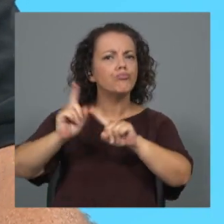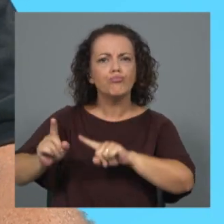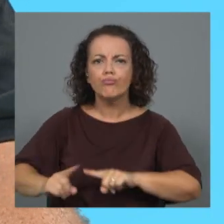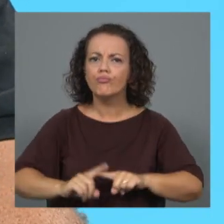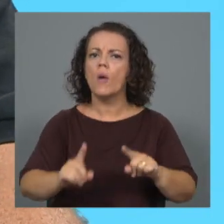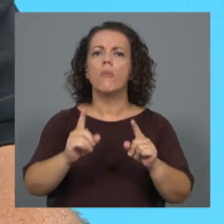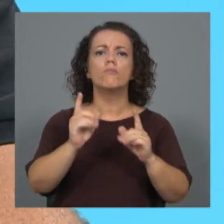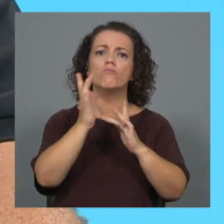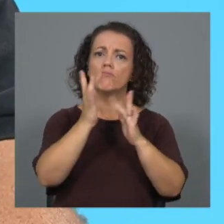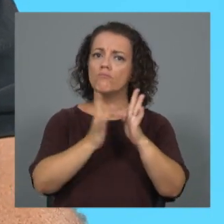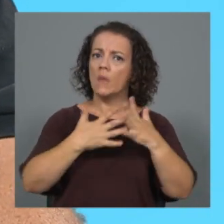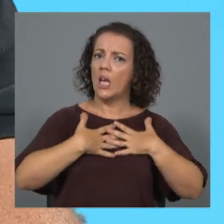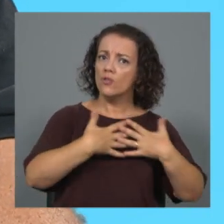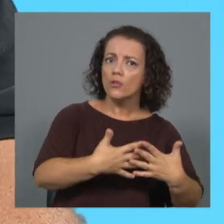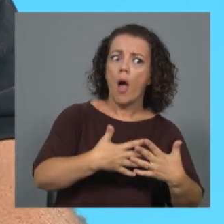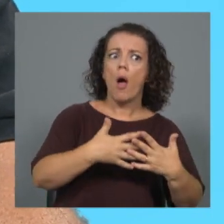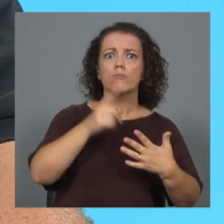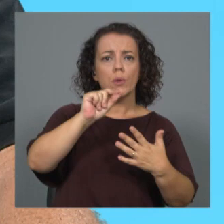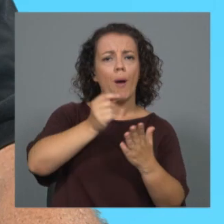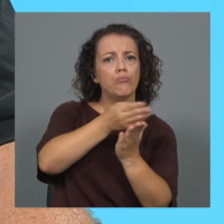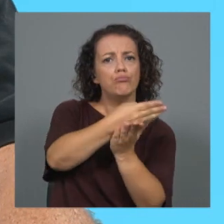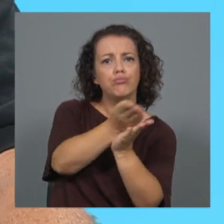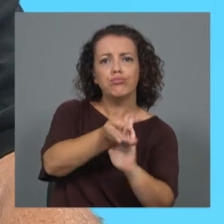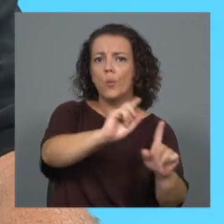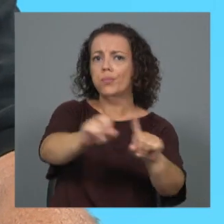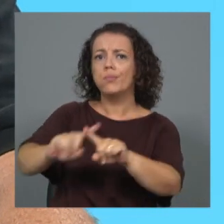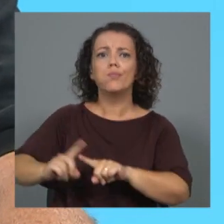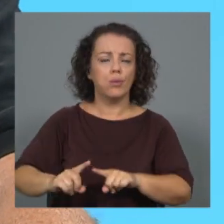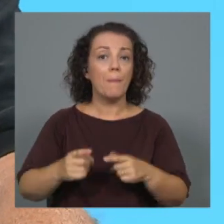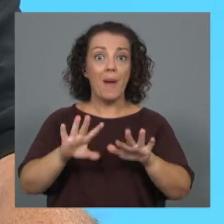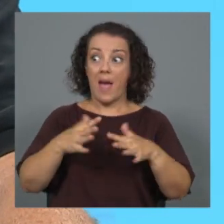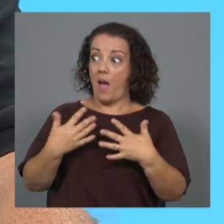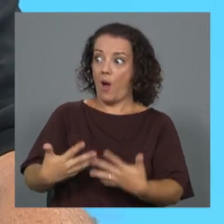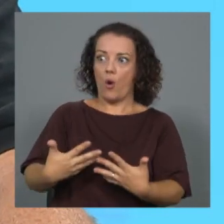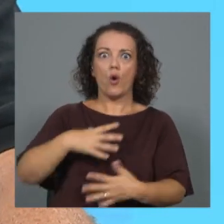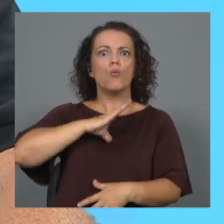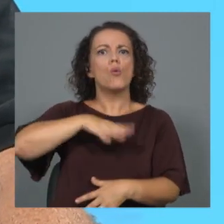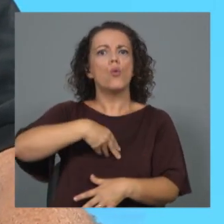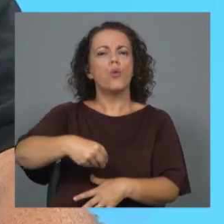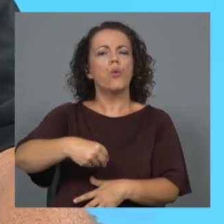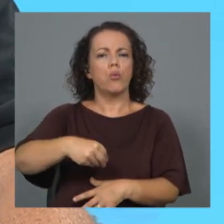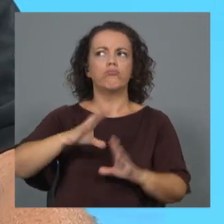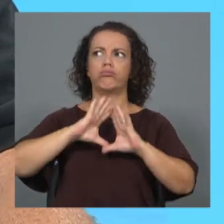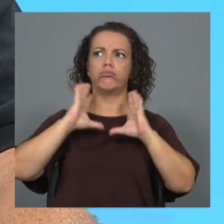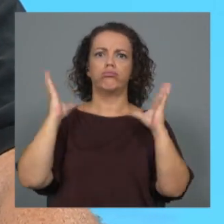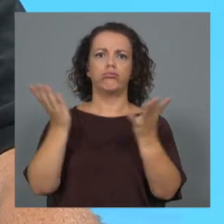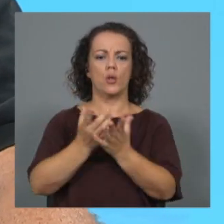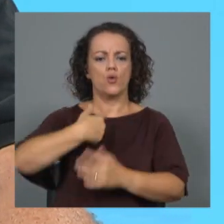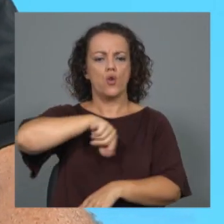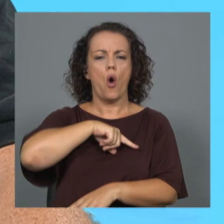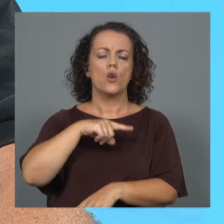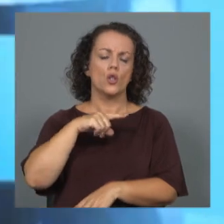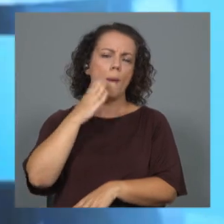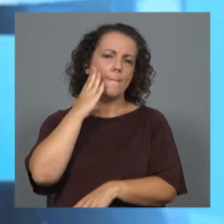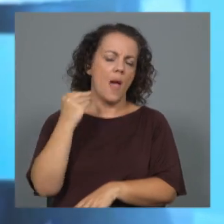das várias religiões. E isso desde logo, e então no mundo em que a gente está a viver, em que nos estamos a perceber desde há alguns